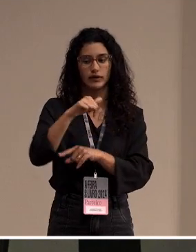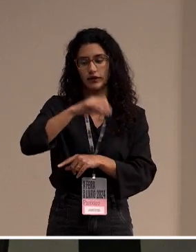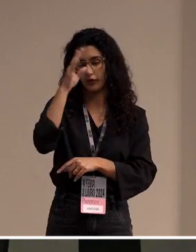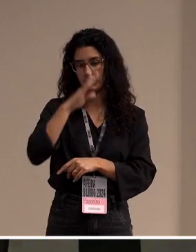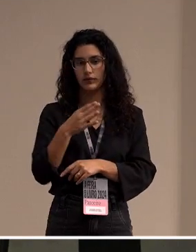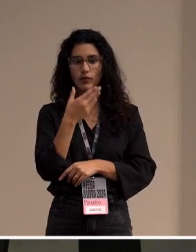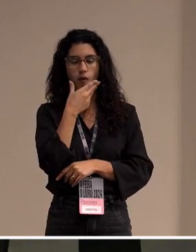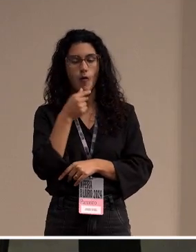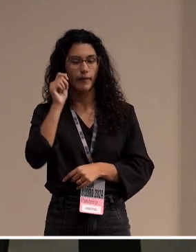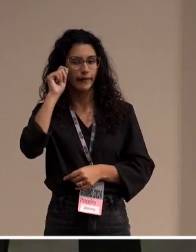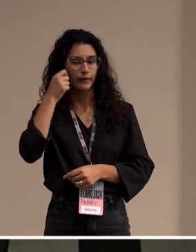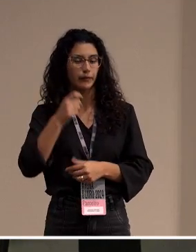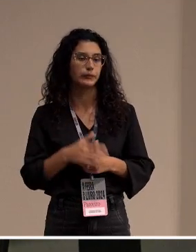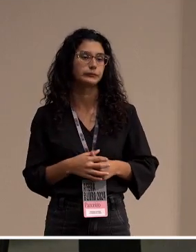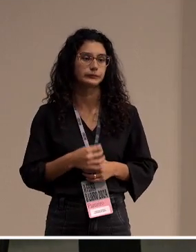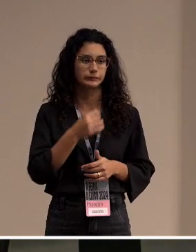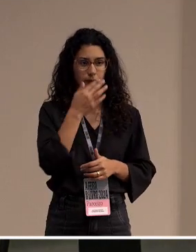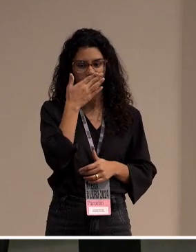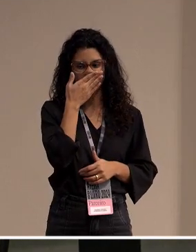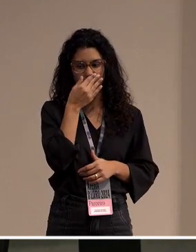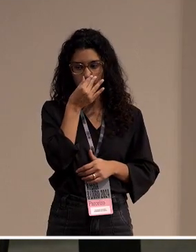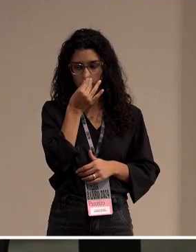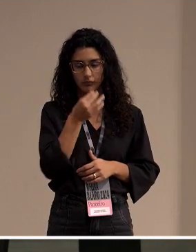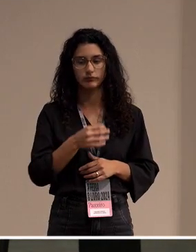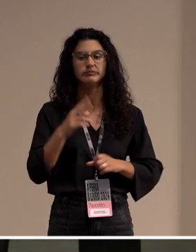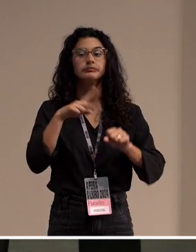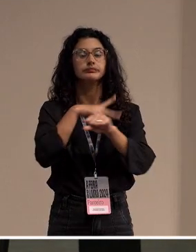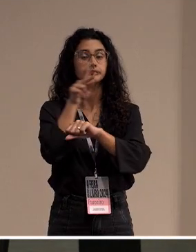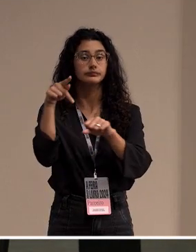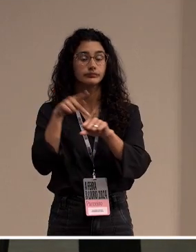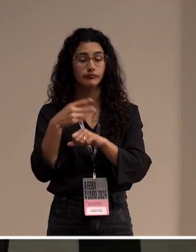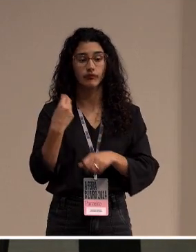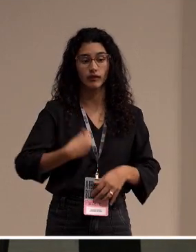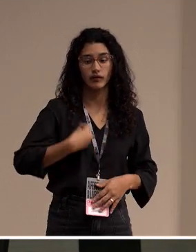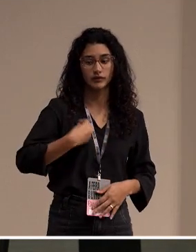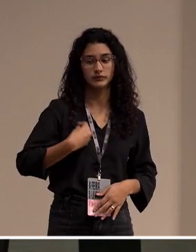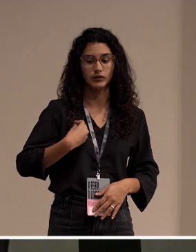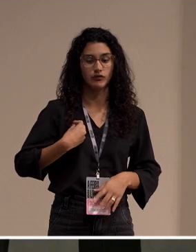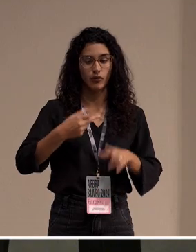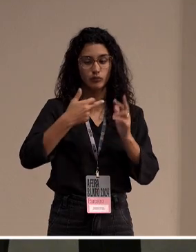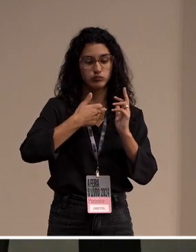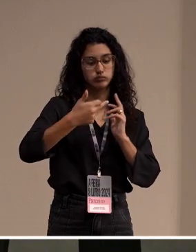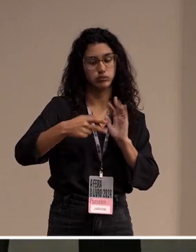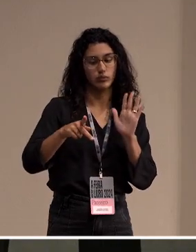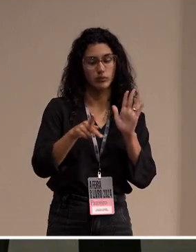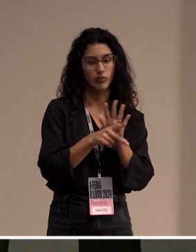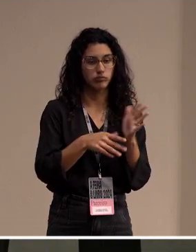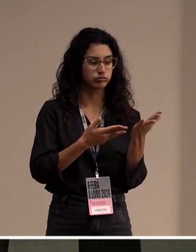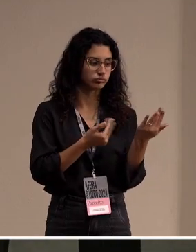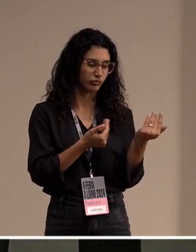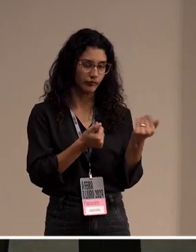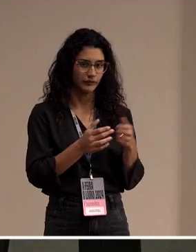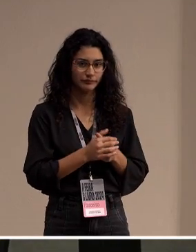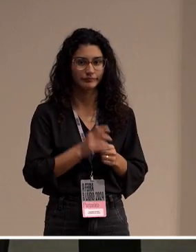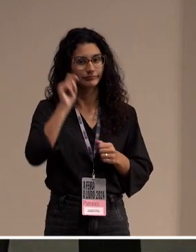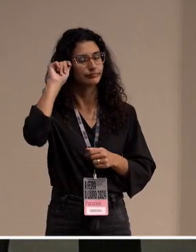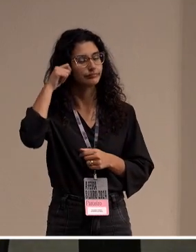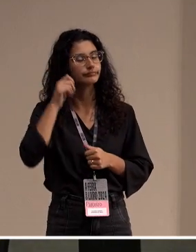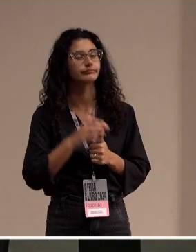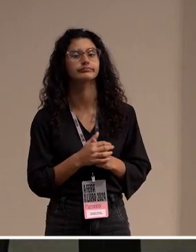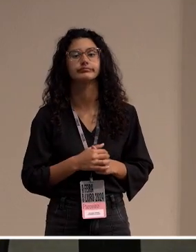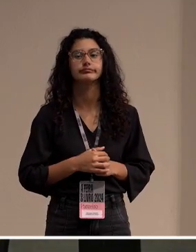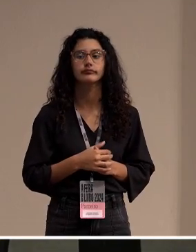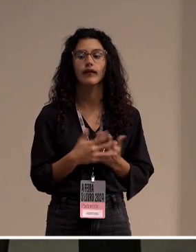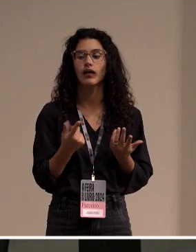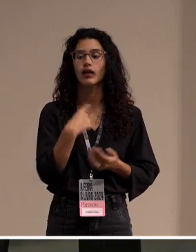Brasil, o homem negro, né? Um país que vive o genocídio da juventude negra. E aí a gente fica